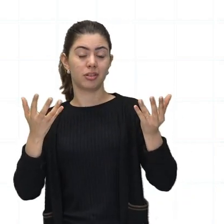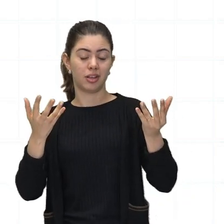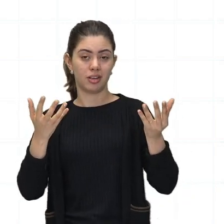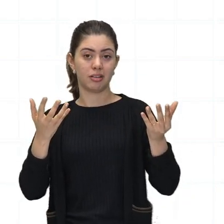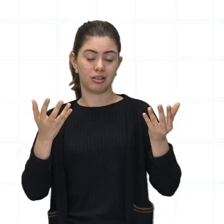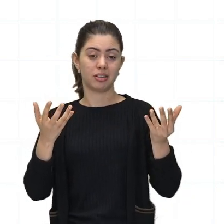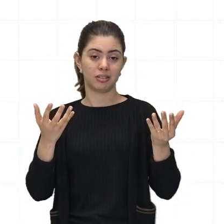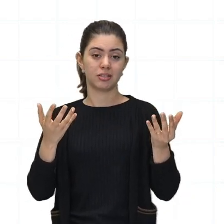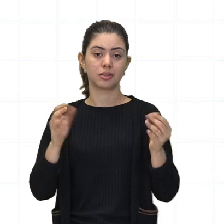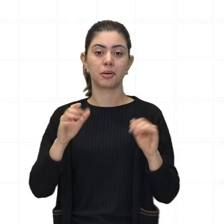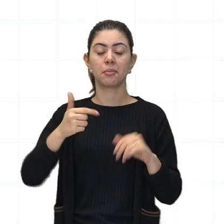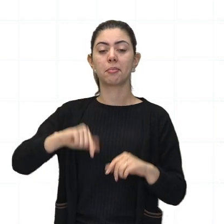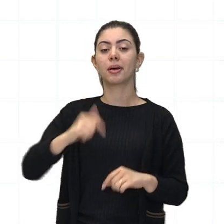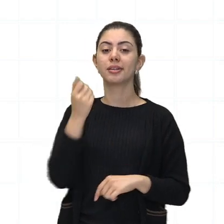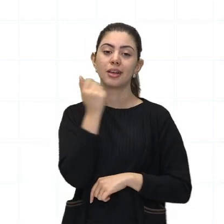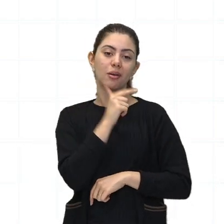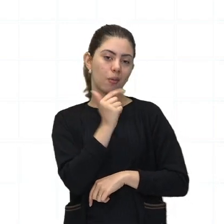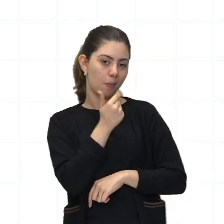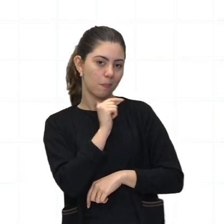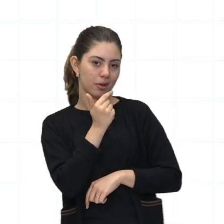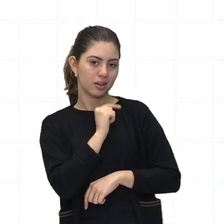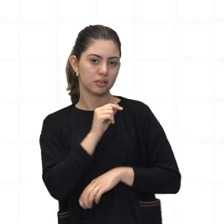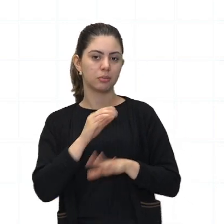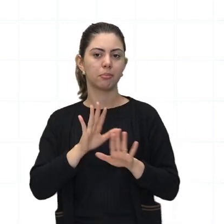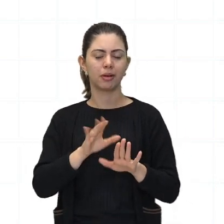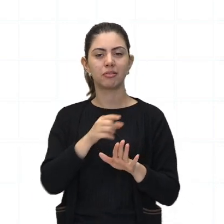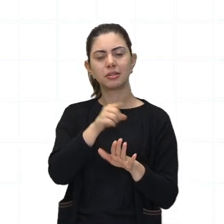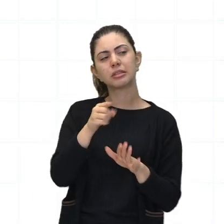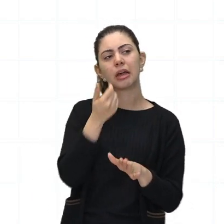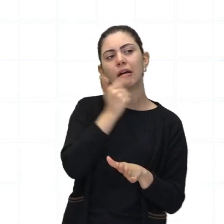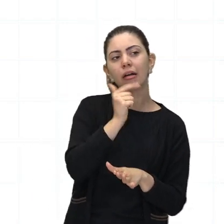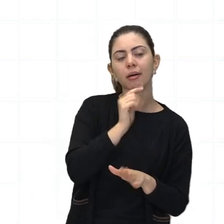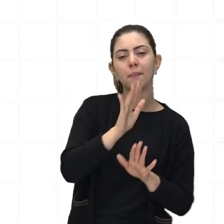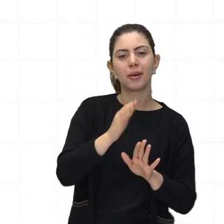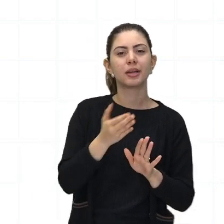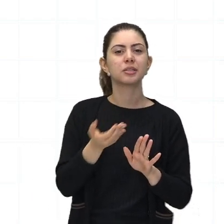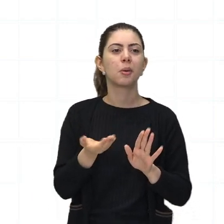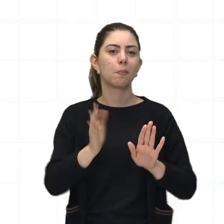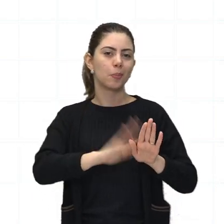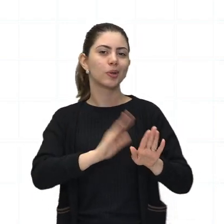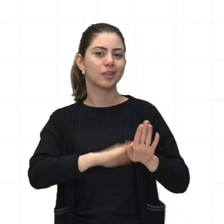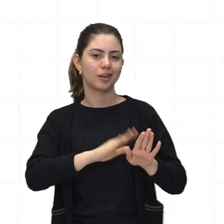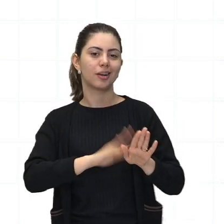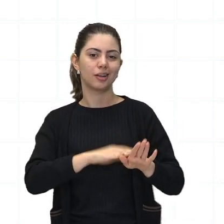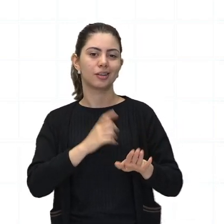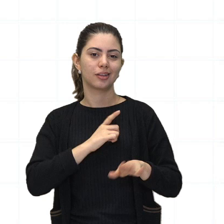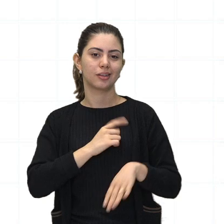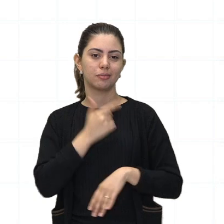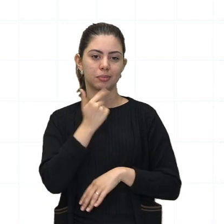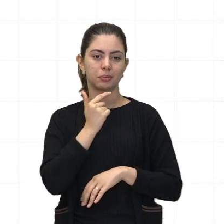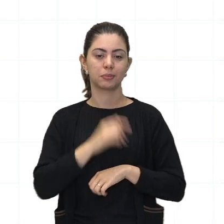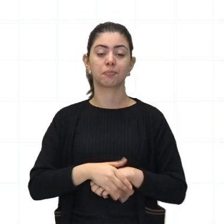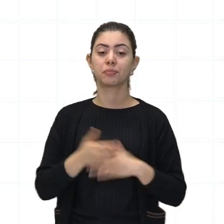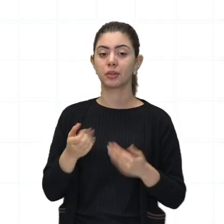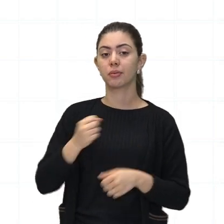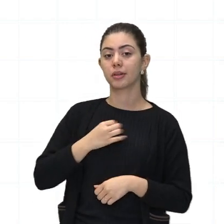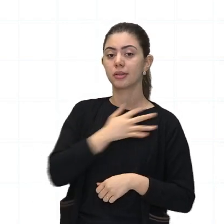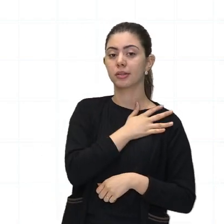na comédia, onde não necessariamente você vai ficar achando graça, mas elas vão terminar de uma forma boa. Segundo Aristóteles, é a